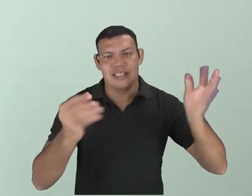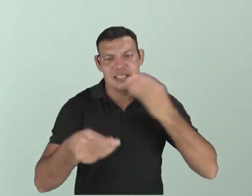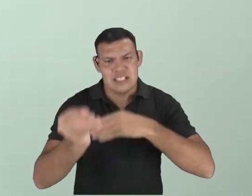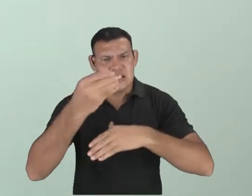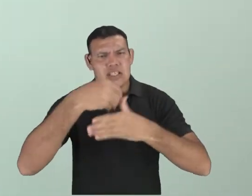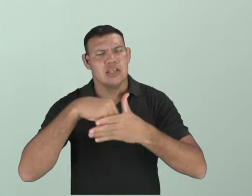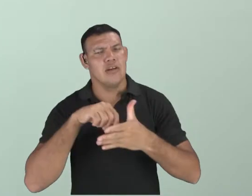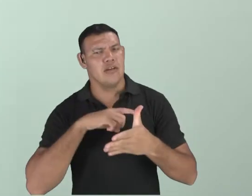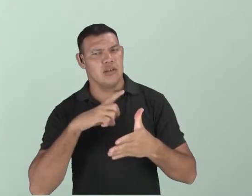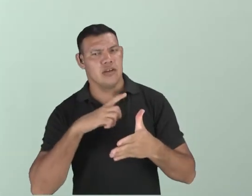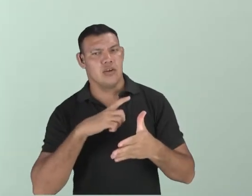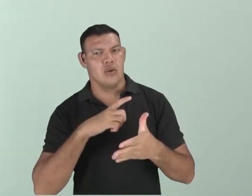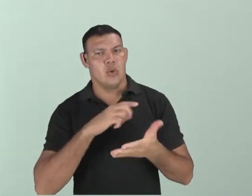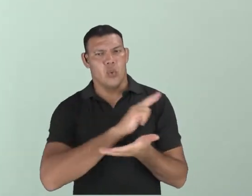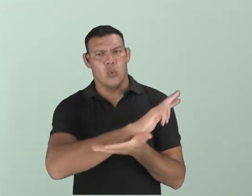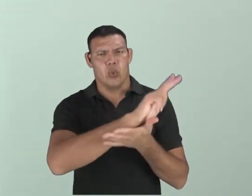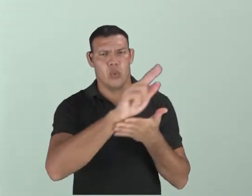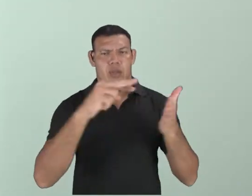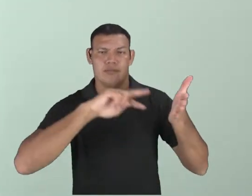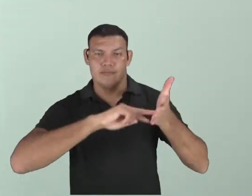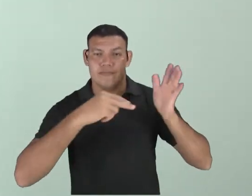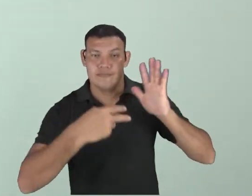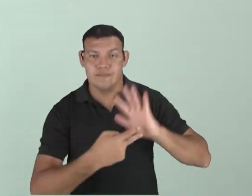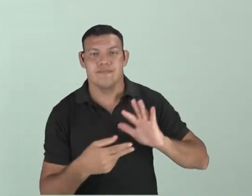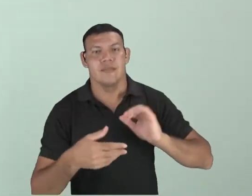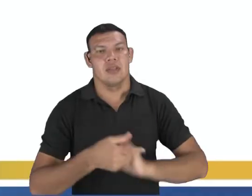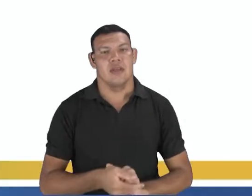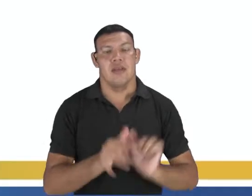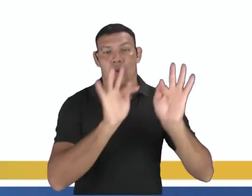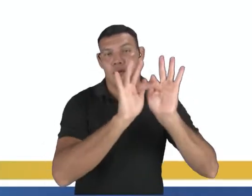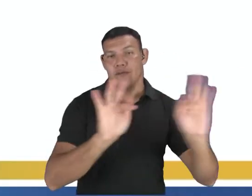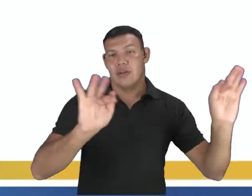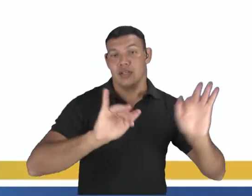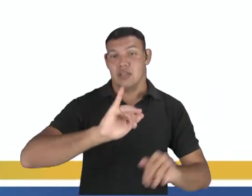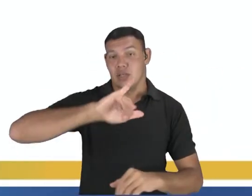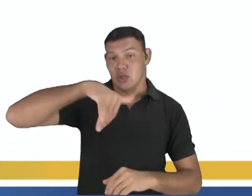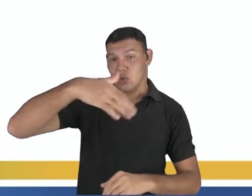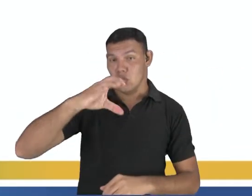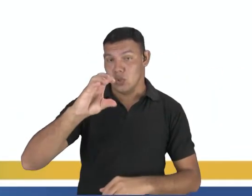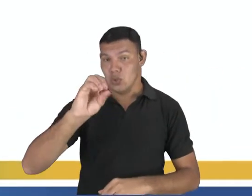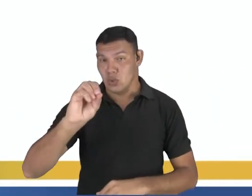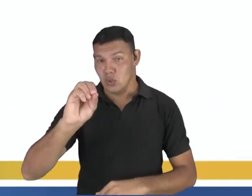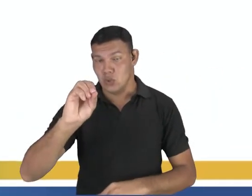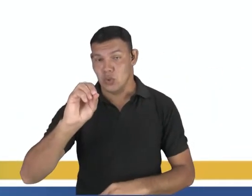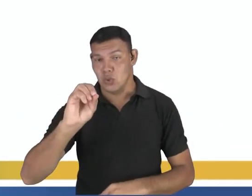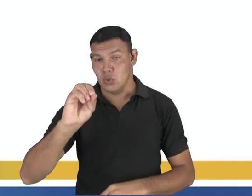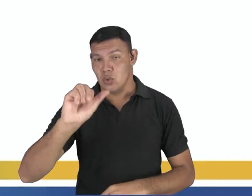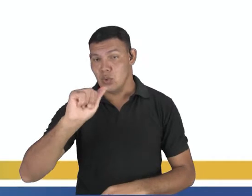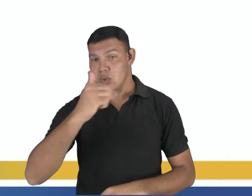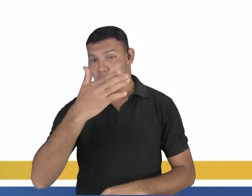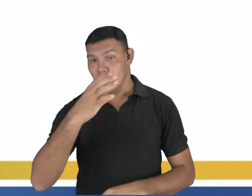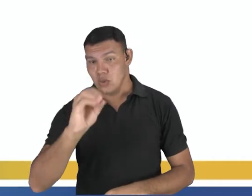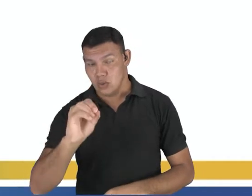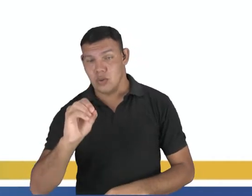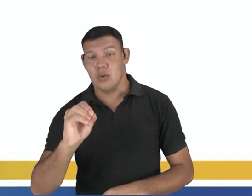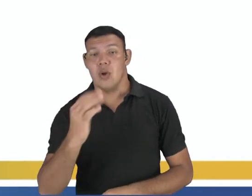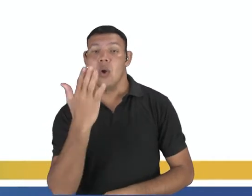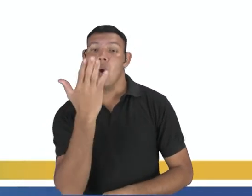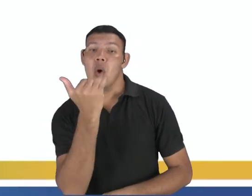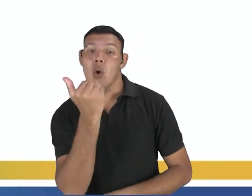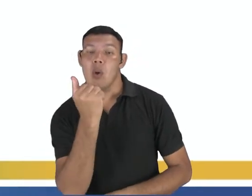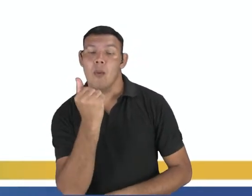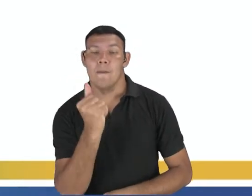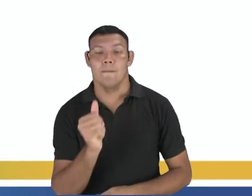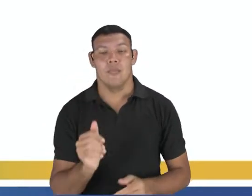vários significados. Vamos ver essa frase aqui, ó. João comeu bolo. Podemos dizê-la de 3 maneiras,